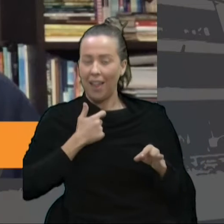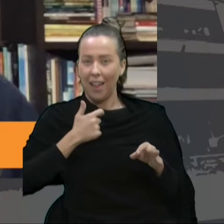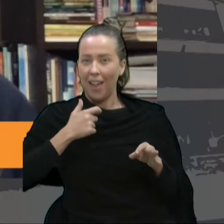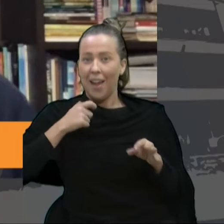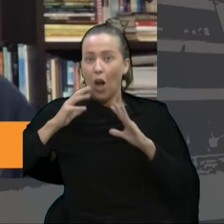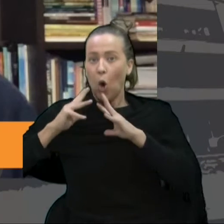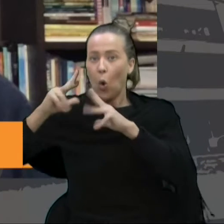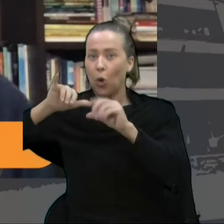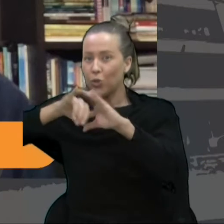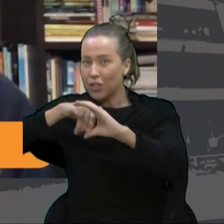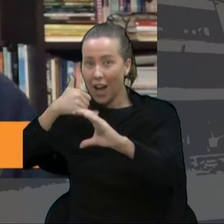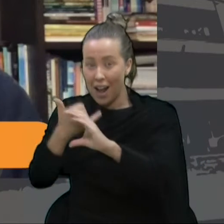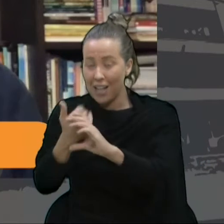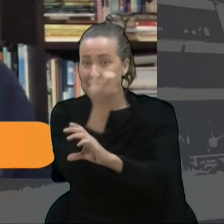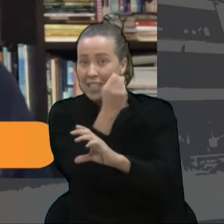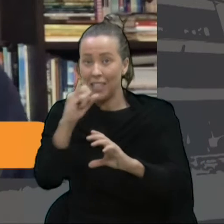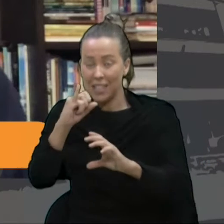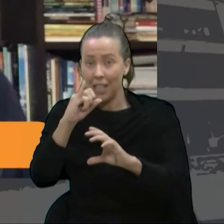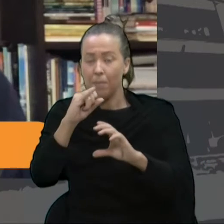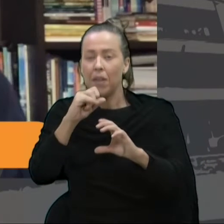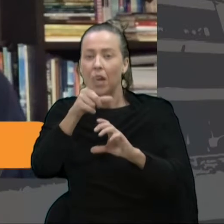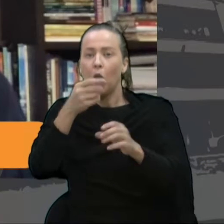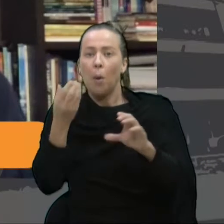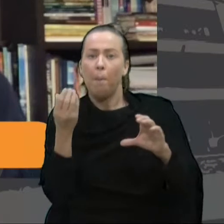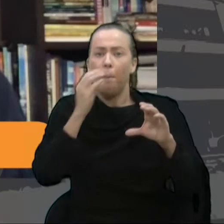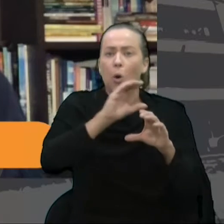Ou se enquadra nas regras, ou sai do canal.